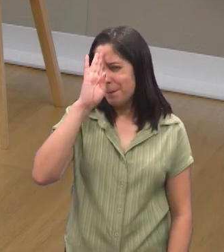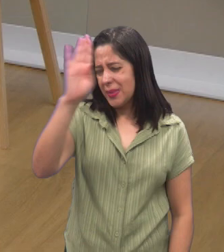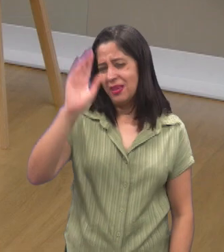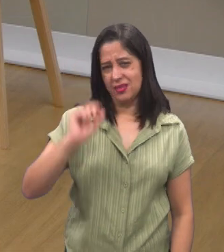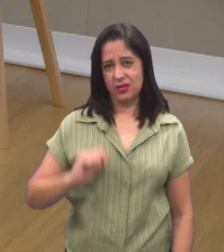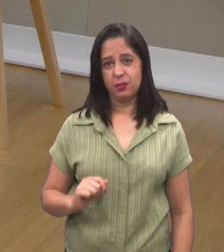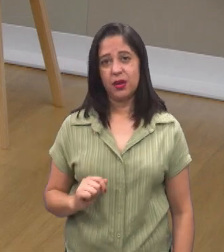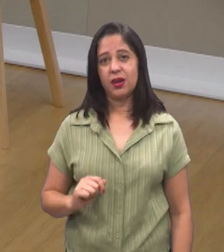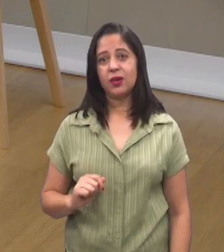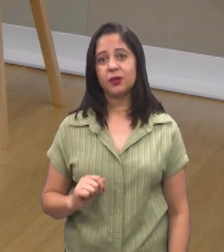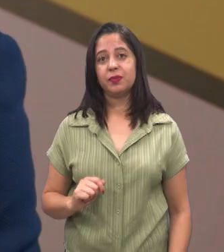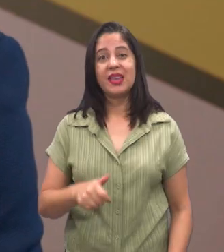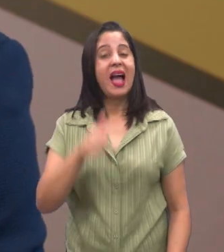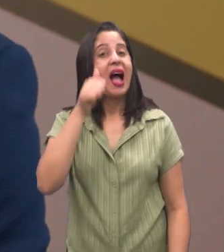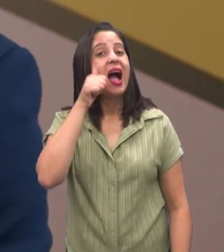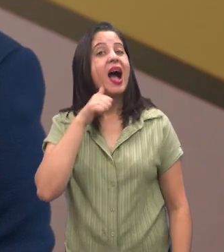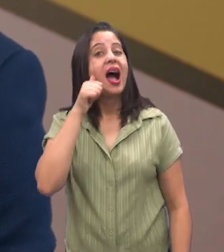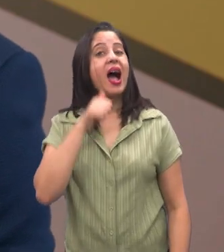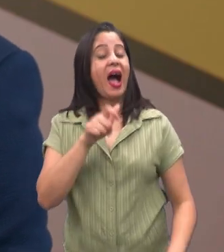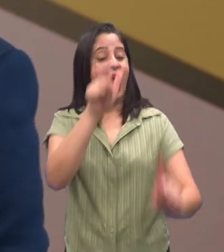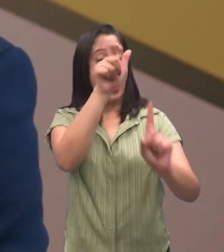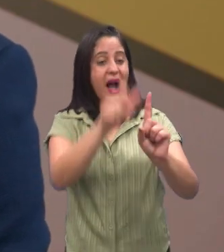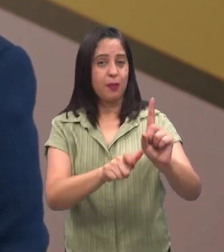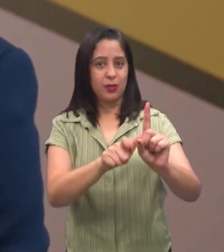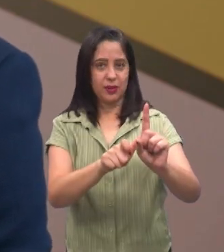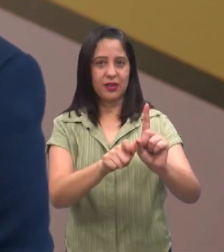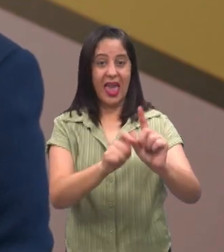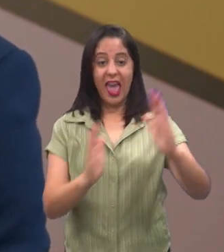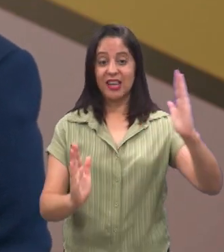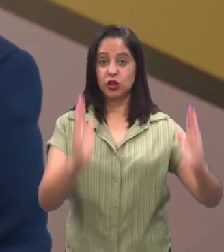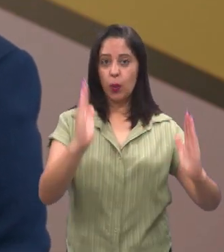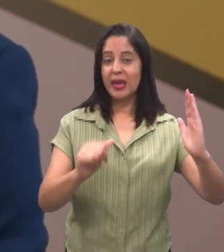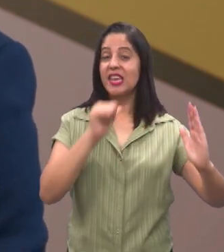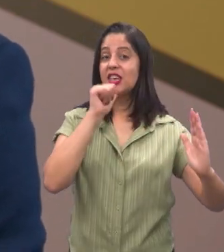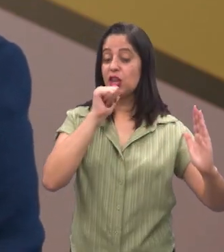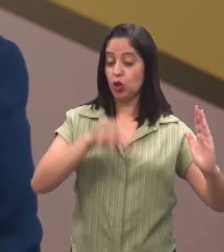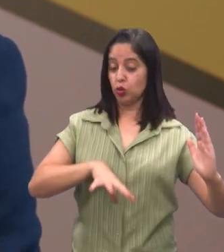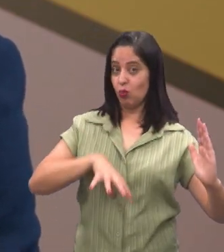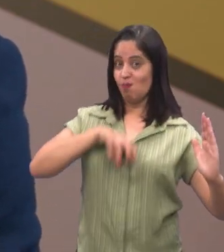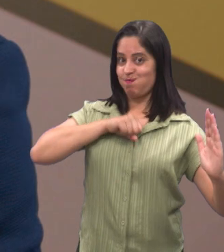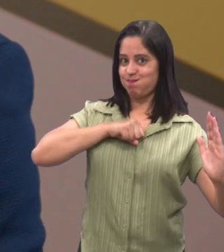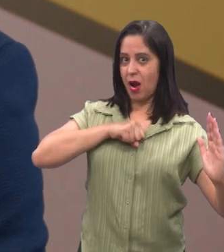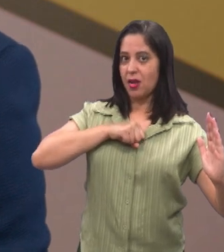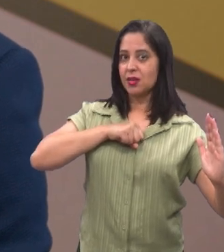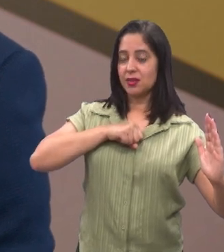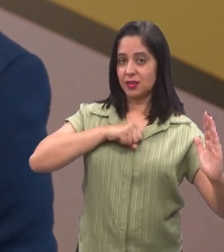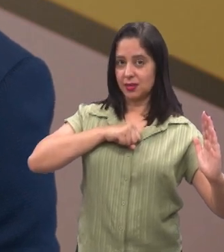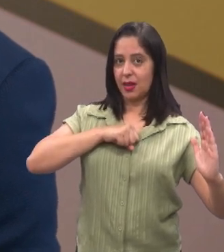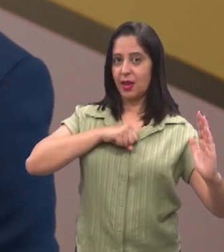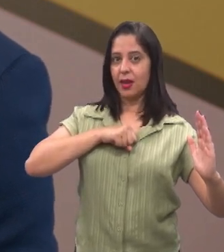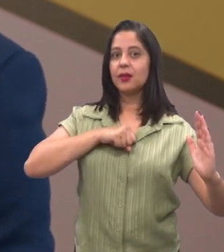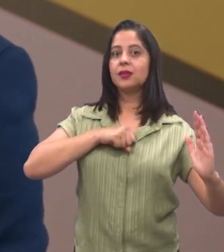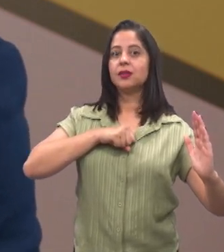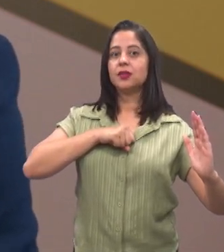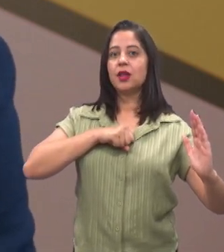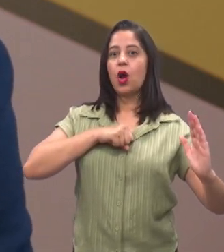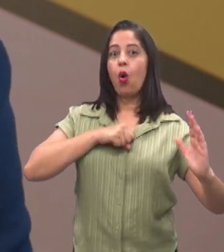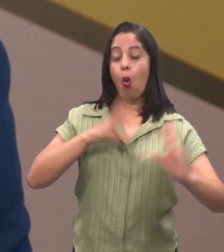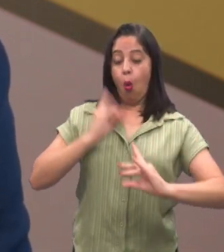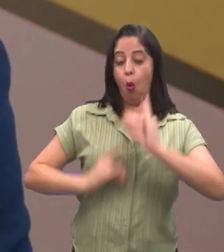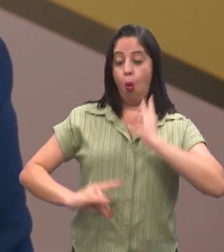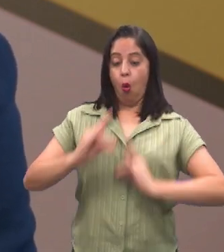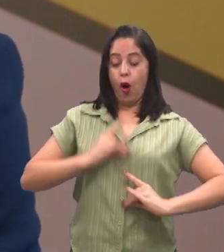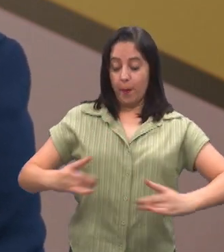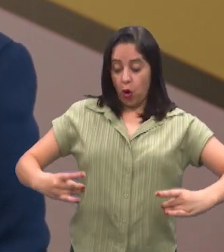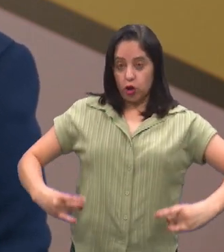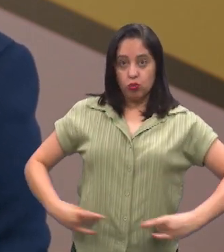mais acometidas, é que as mulheres, a partir do climatério, ou seja, teve a menopausa, entrou no climatério, elas têm uma queda absurda de